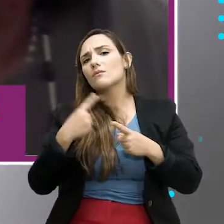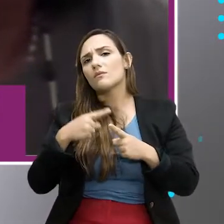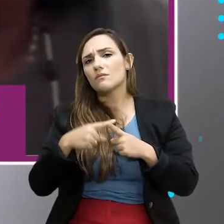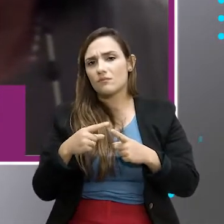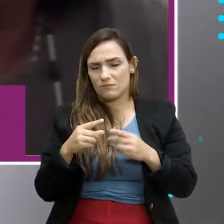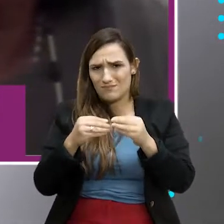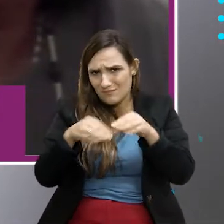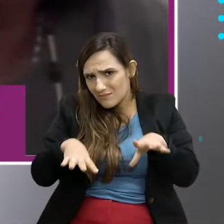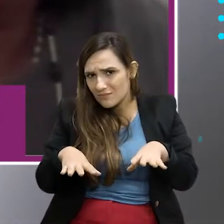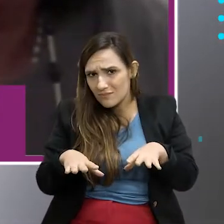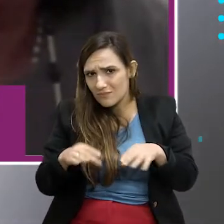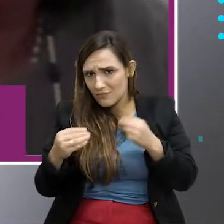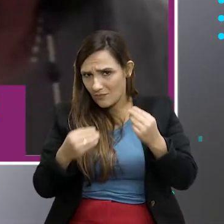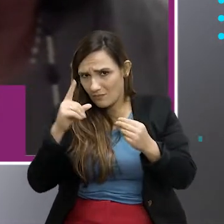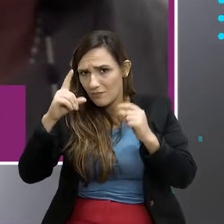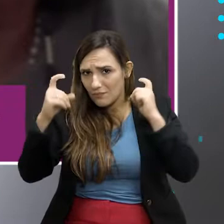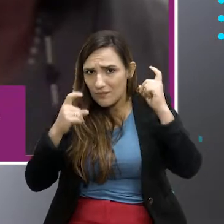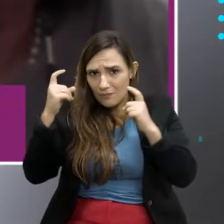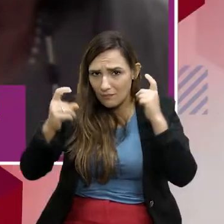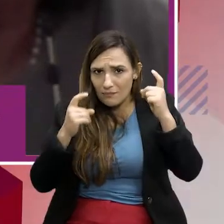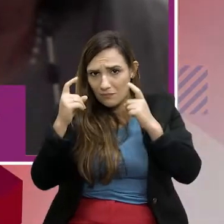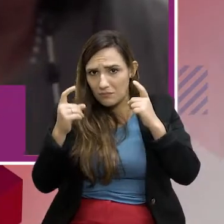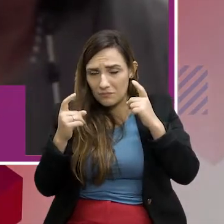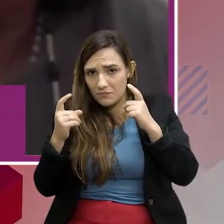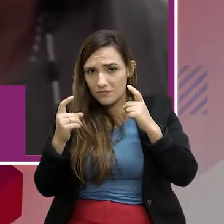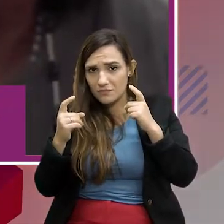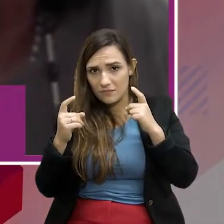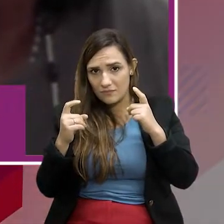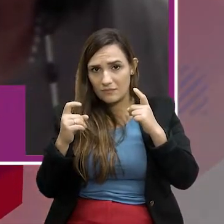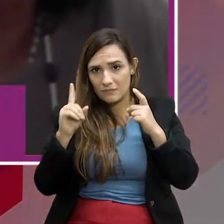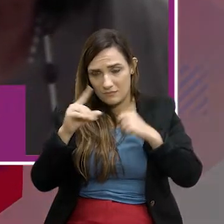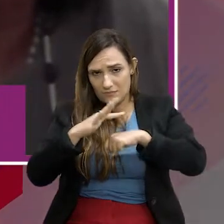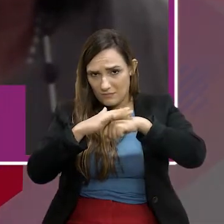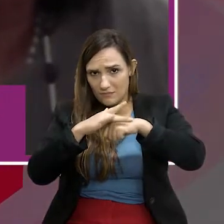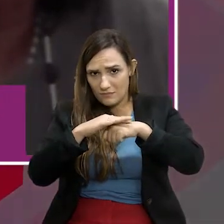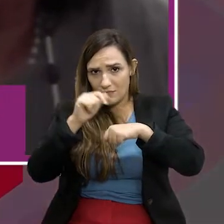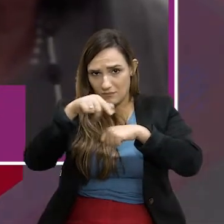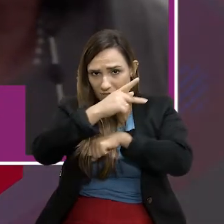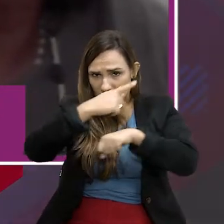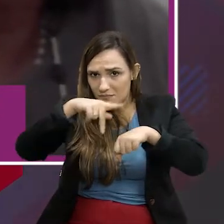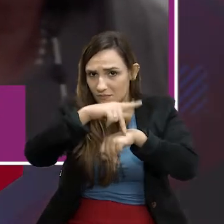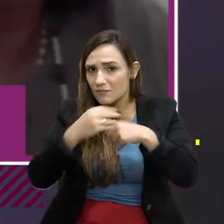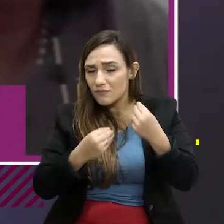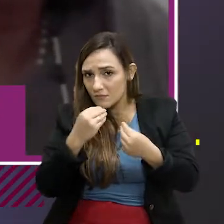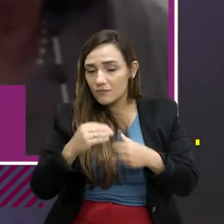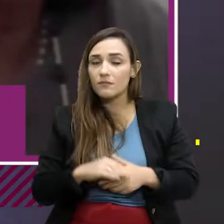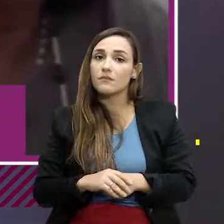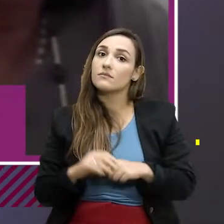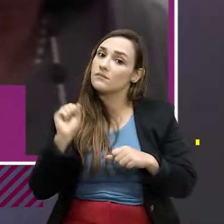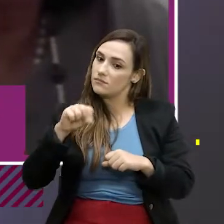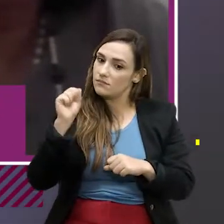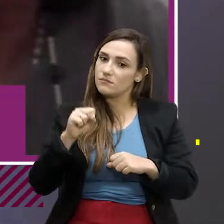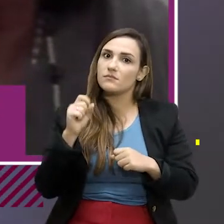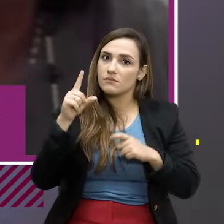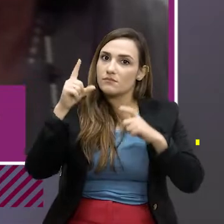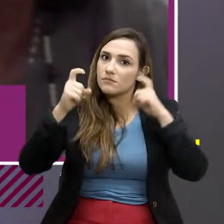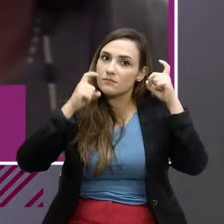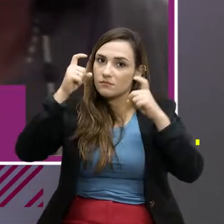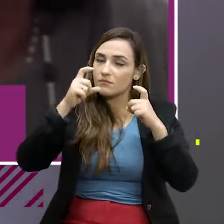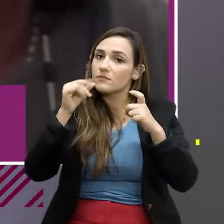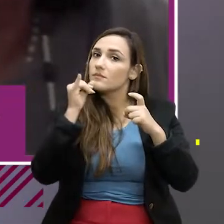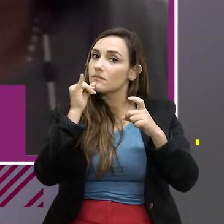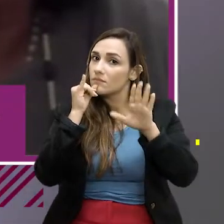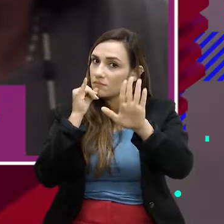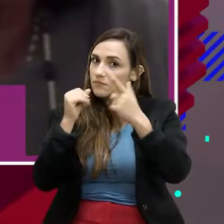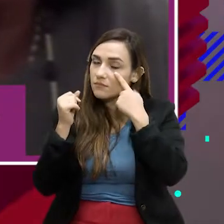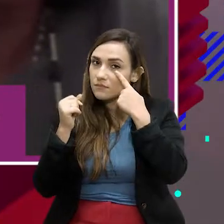pela Covid, né, no caso com a Ômicron. Isso gera preocupação, inclusive no que diz respeito ao enfrentamento aí da doença no nosso